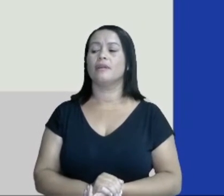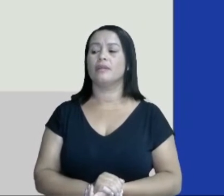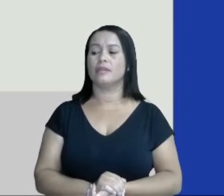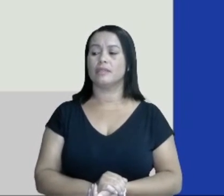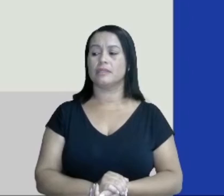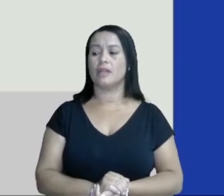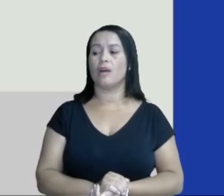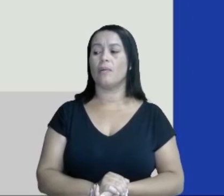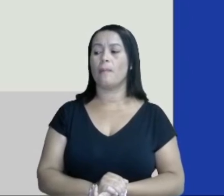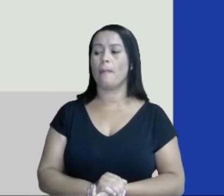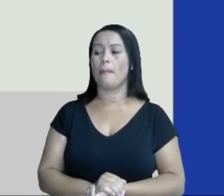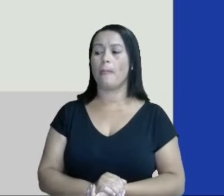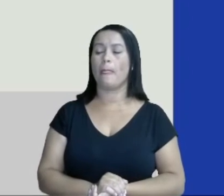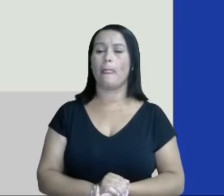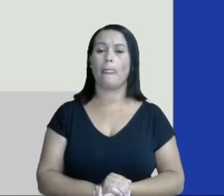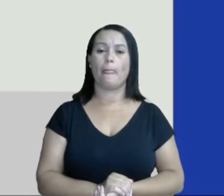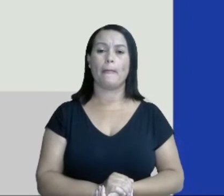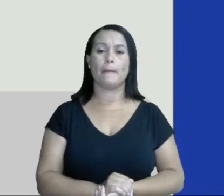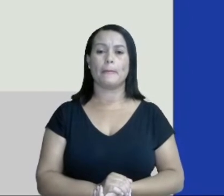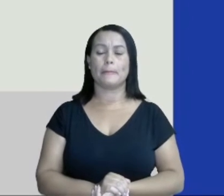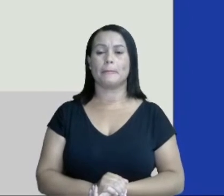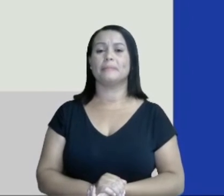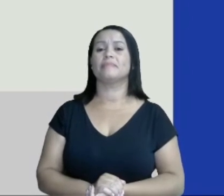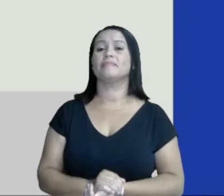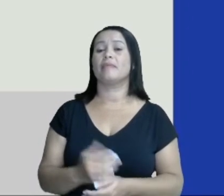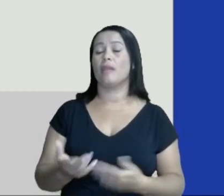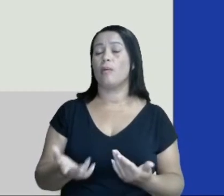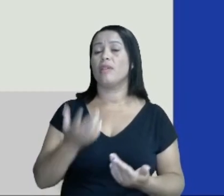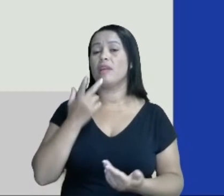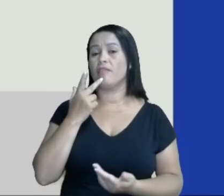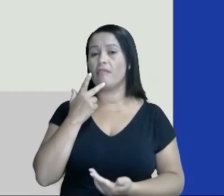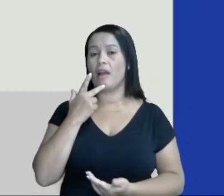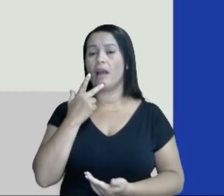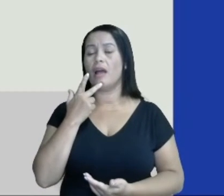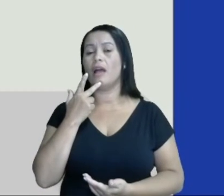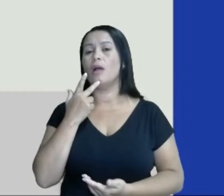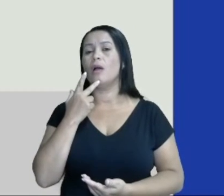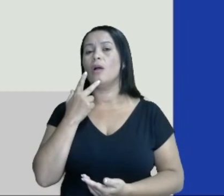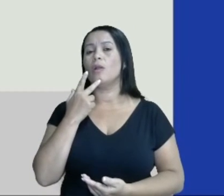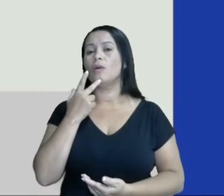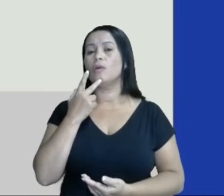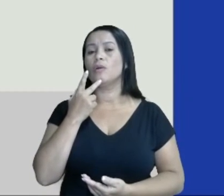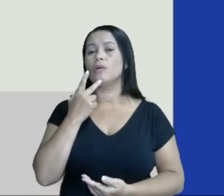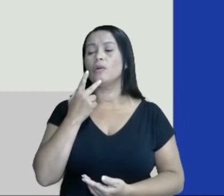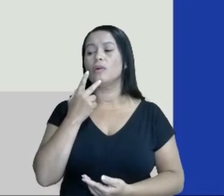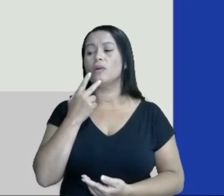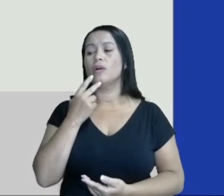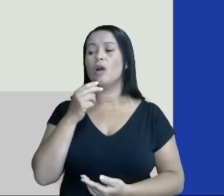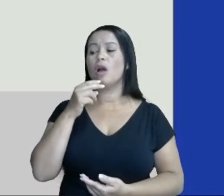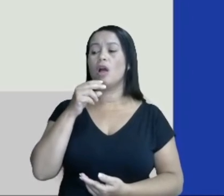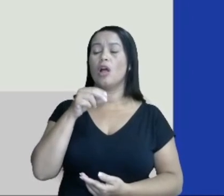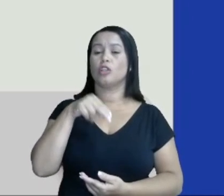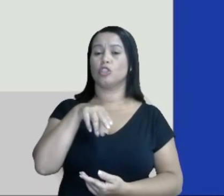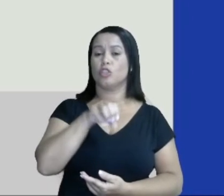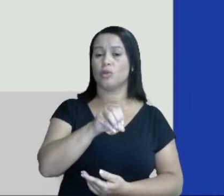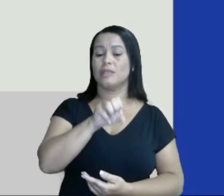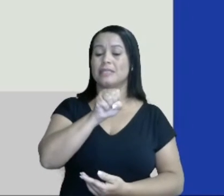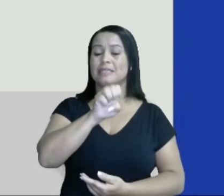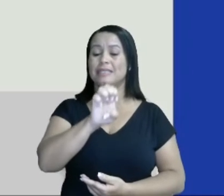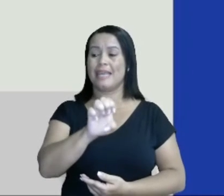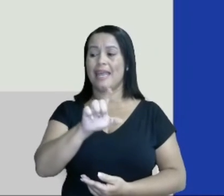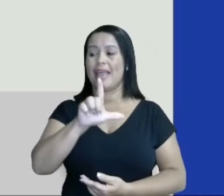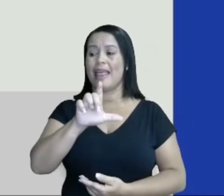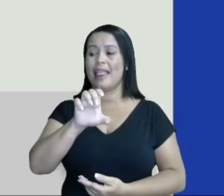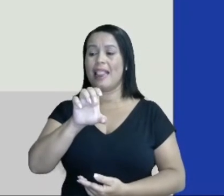gatos. Aonde? A tus padres. Então, eu digo, no se los